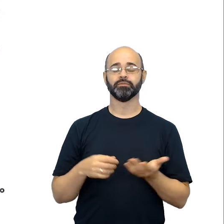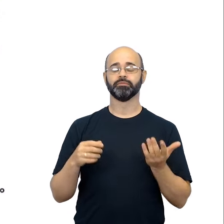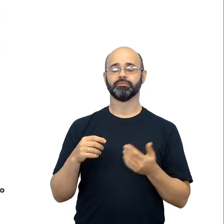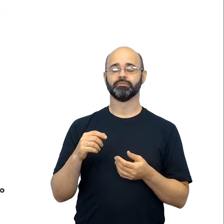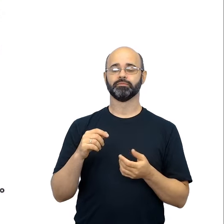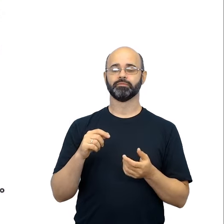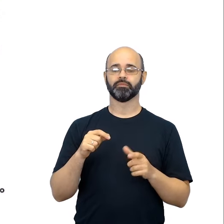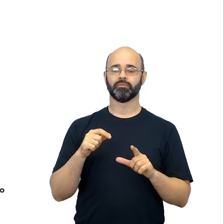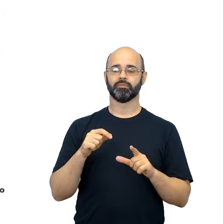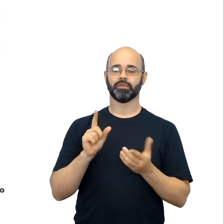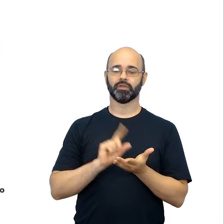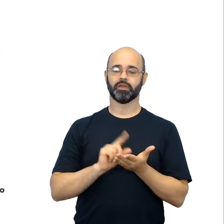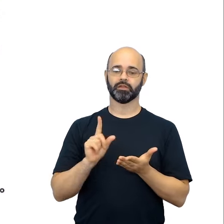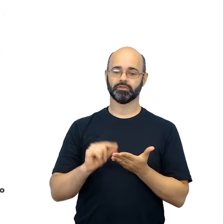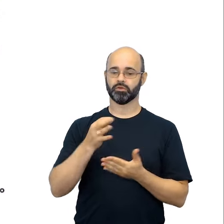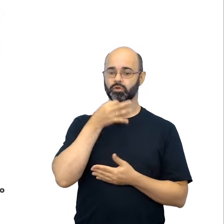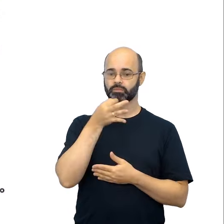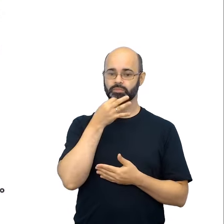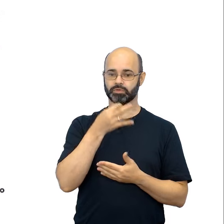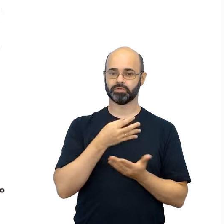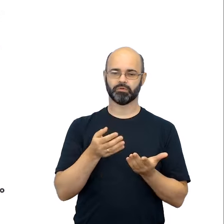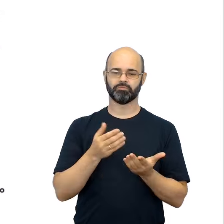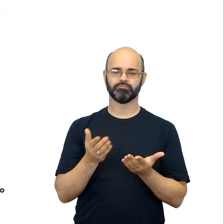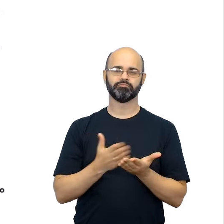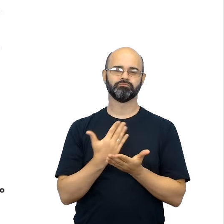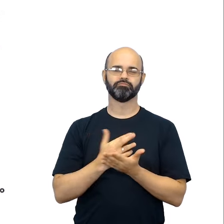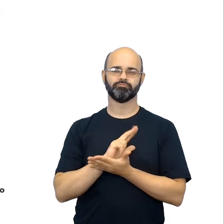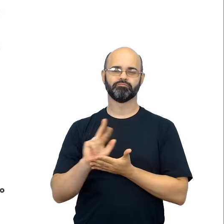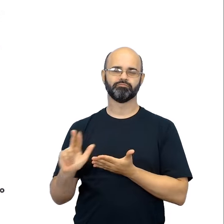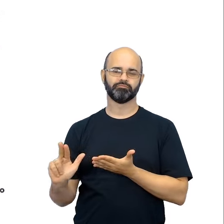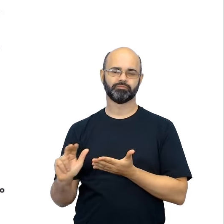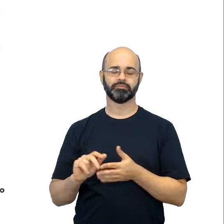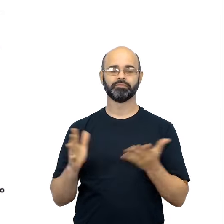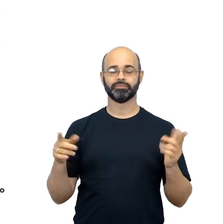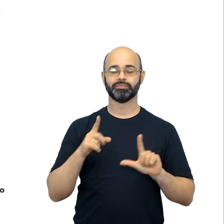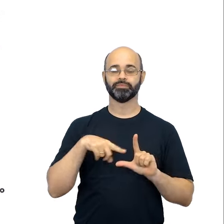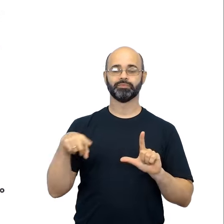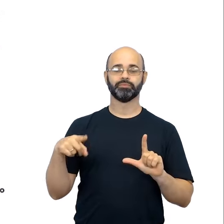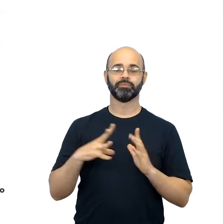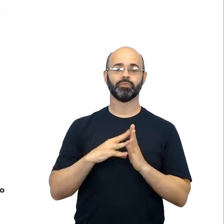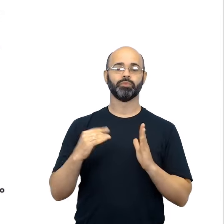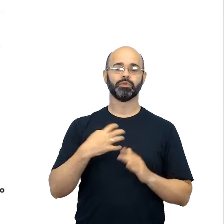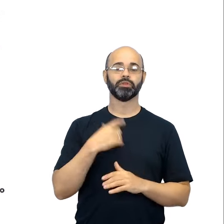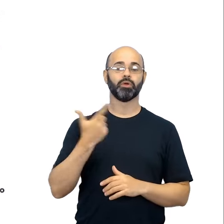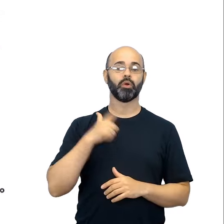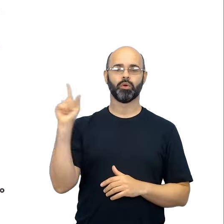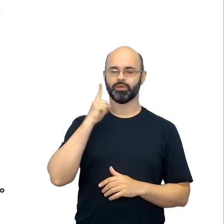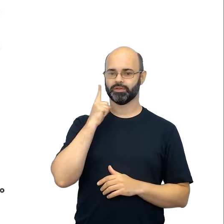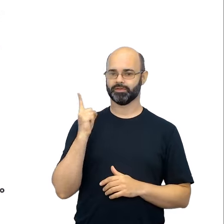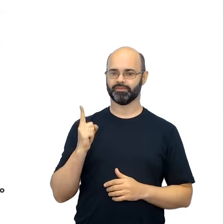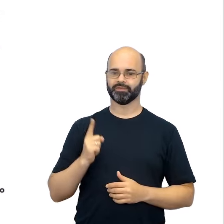opinião aí com diferentes páginas. Podemos seguir, Márcia, para ver um outro modelo de gráfico.